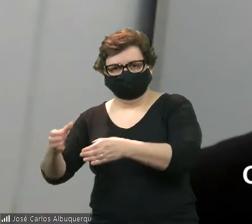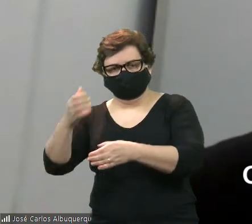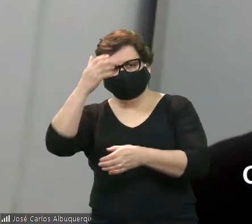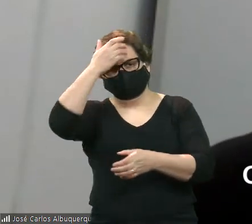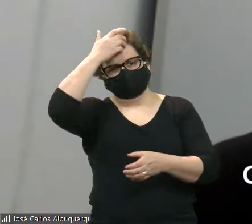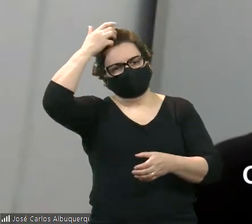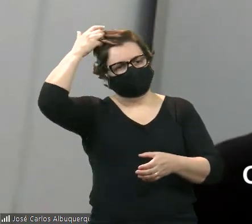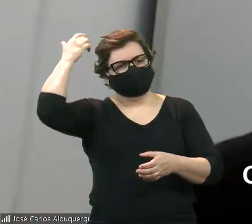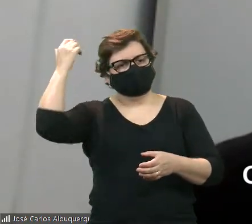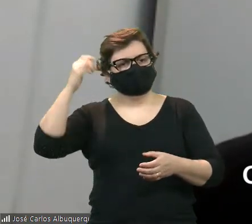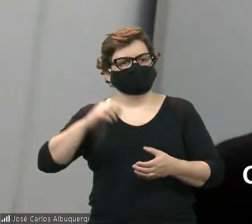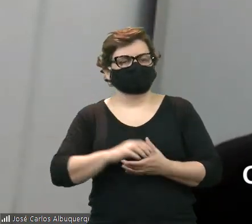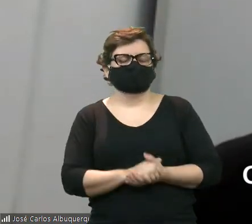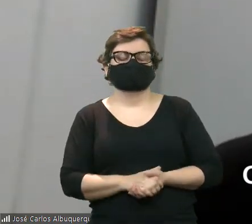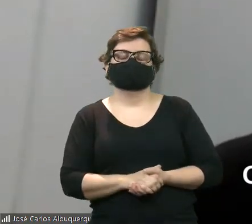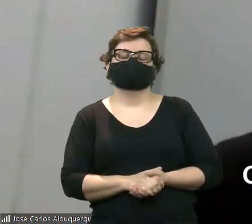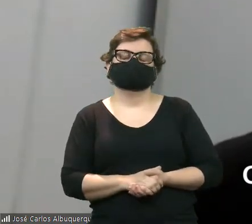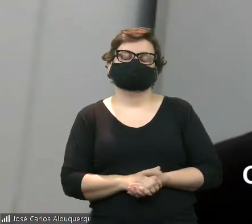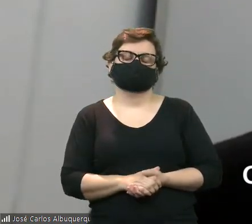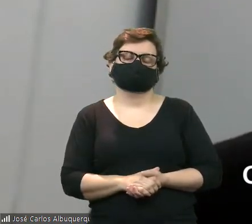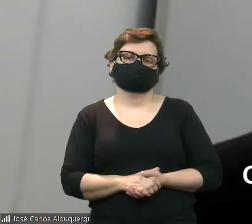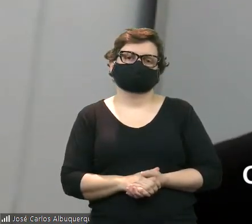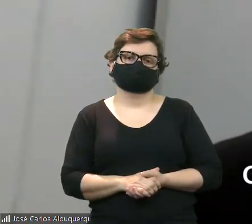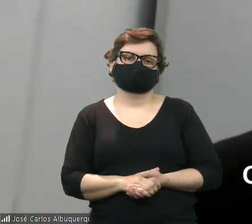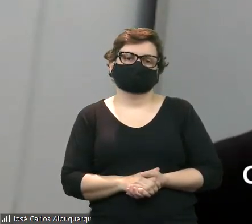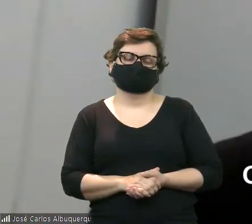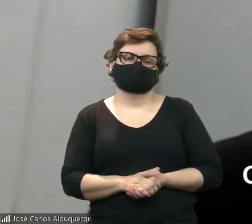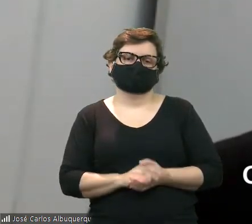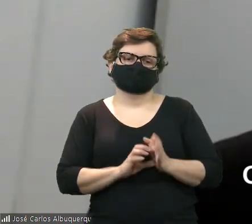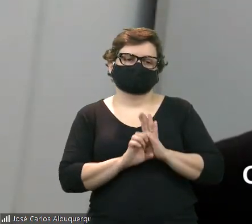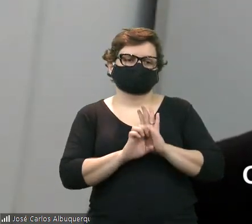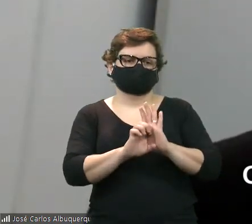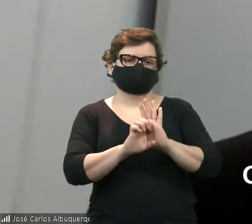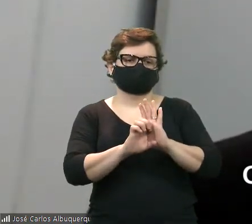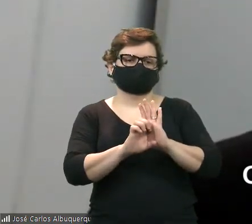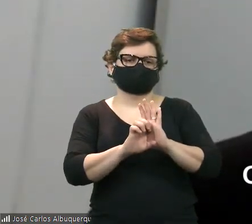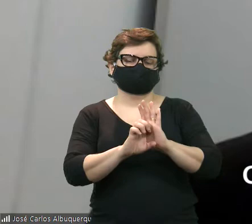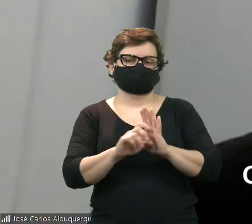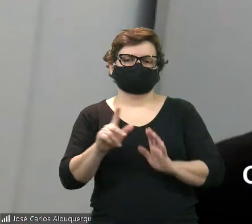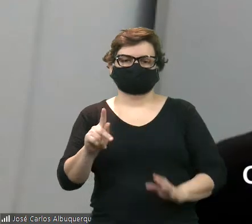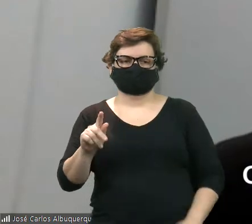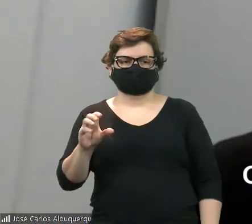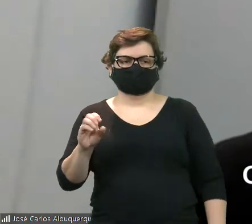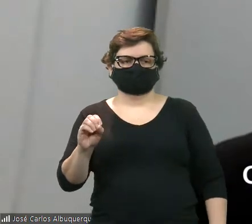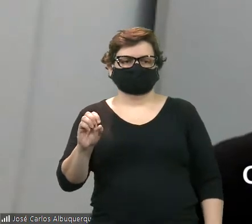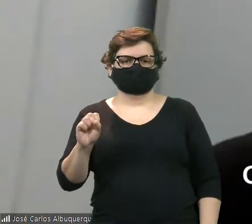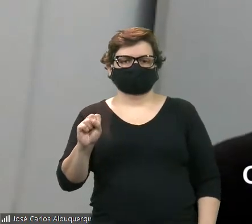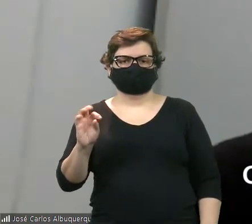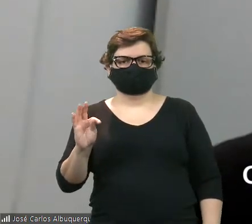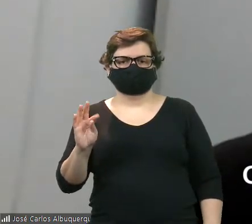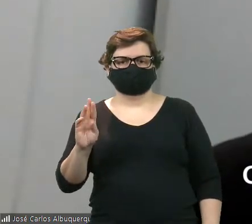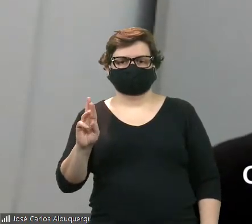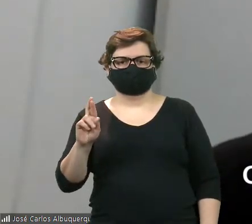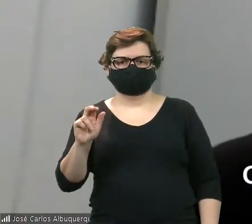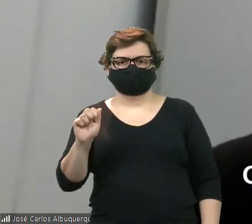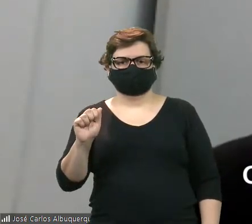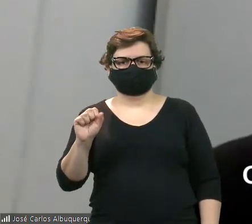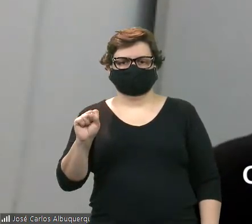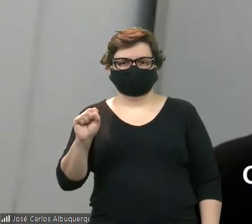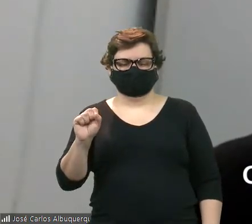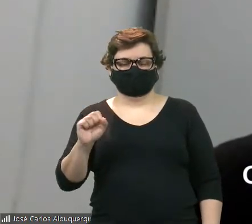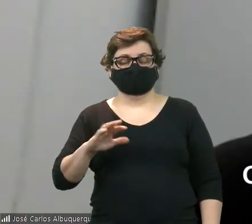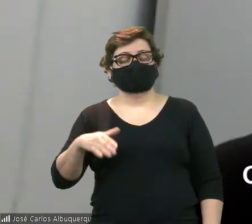tange a administração tributária. Por exemplo, na fiscalização de postura, quando se refere à